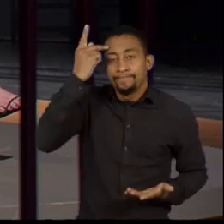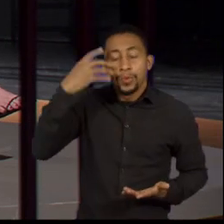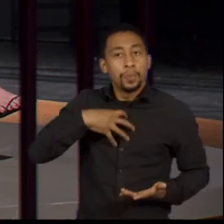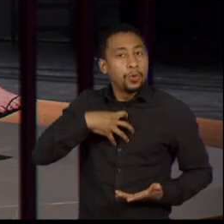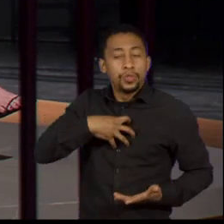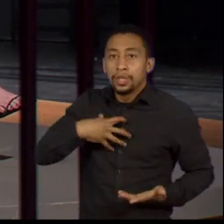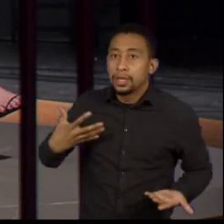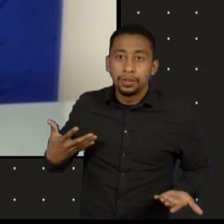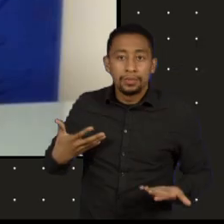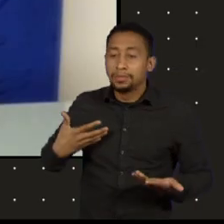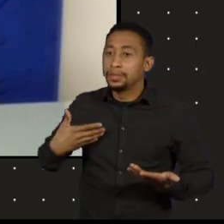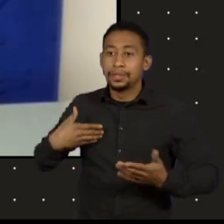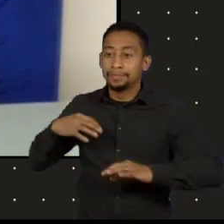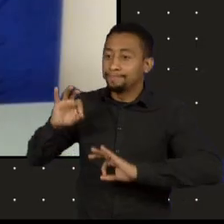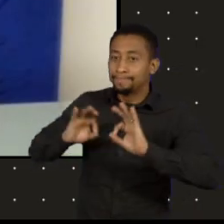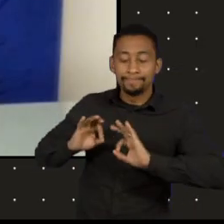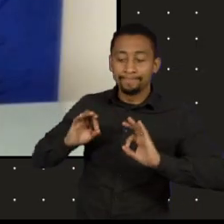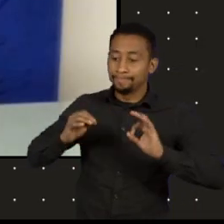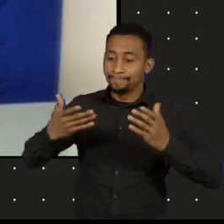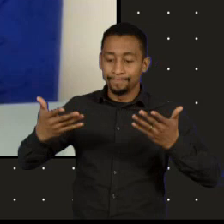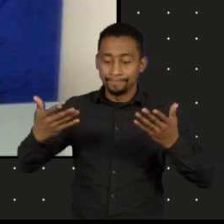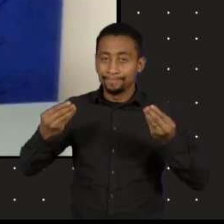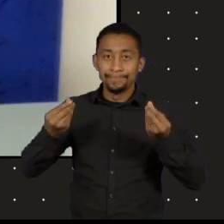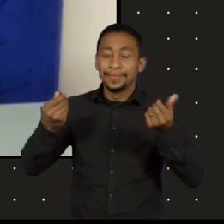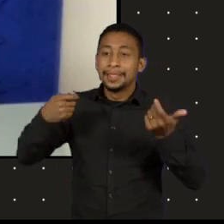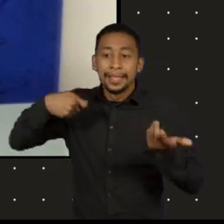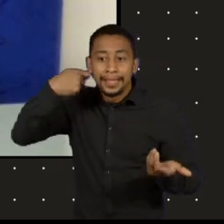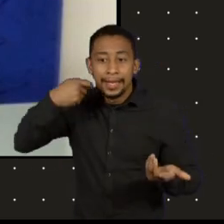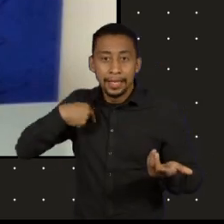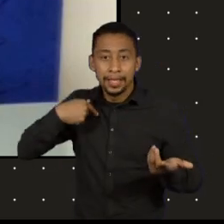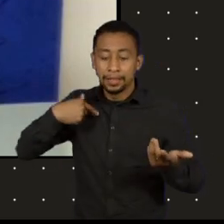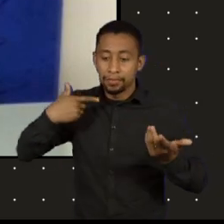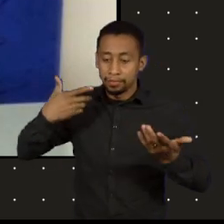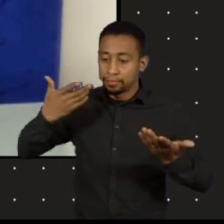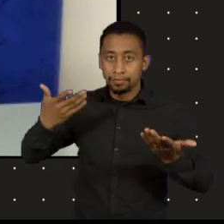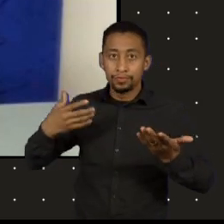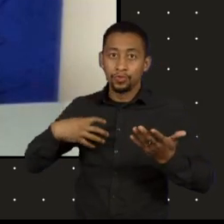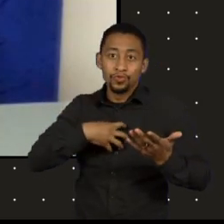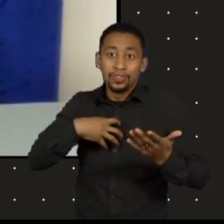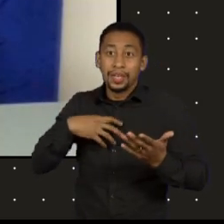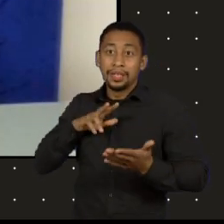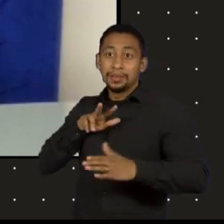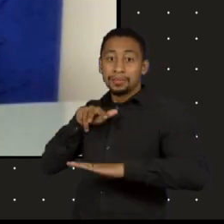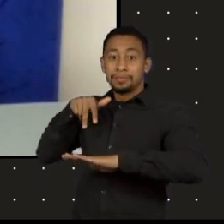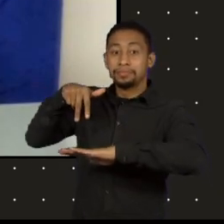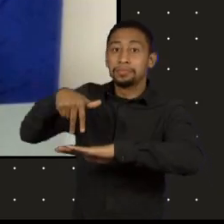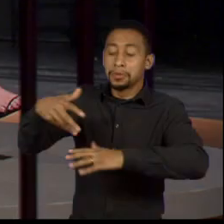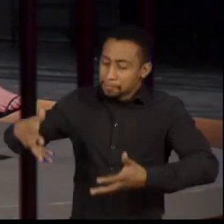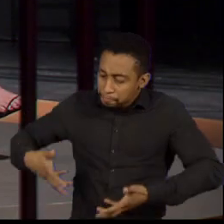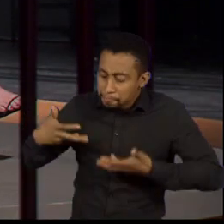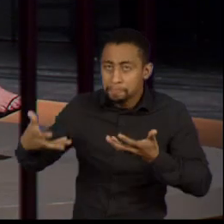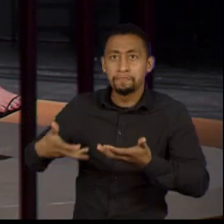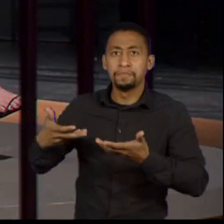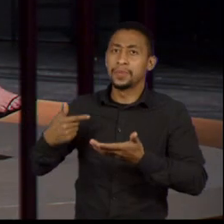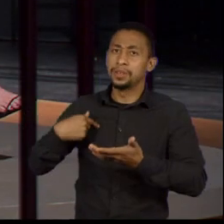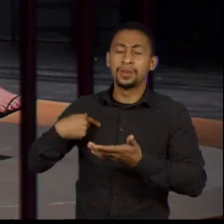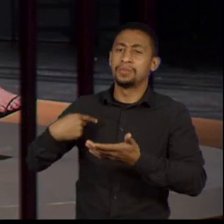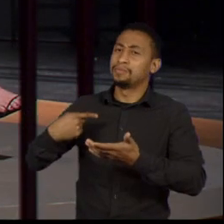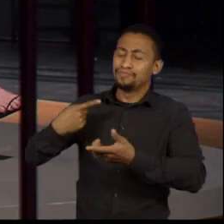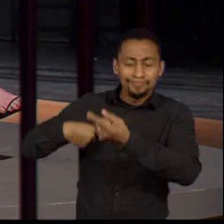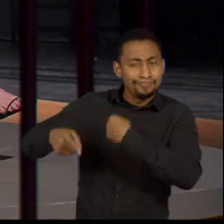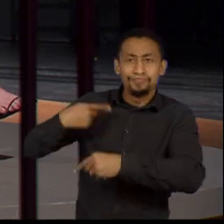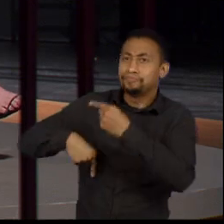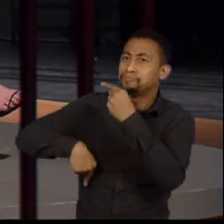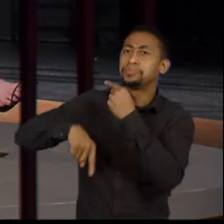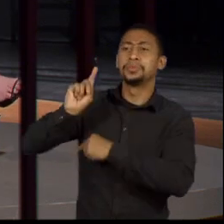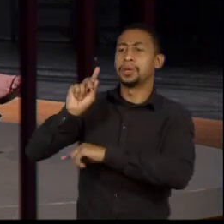de interpretar, de poder. Eu acho que o Gerald foi a pessoa que mais potencializou em